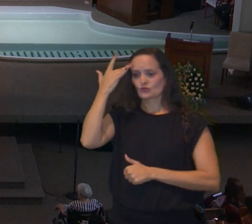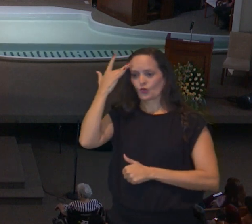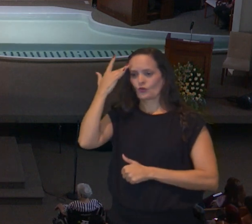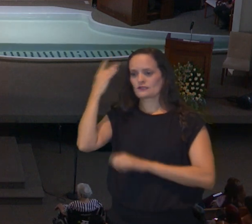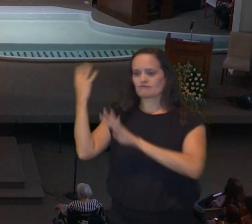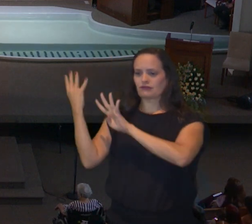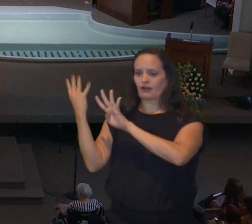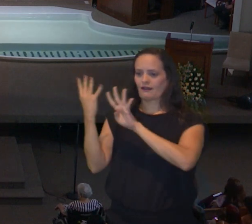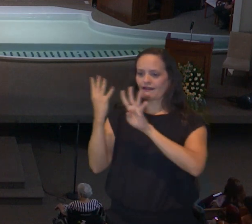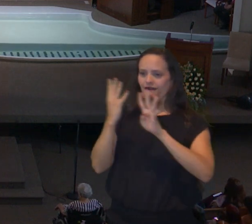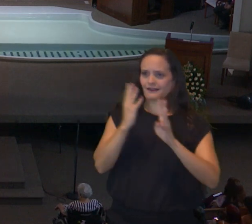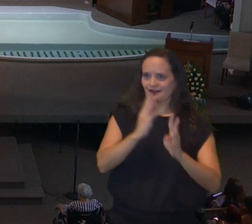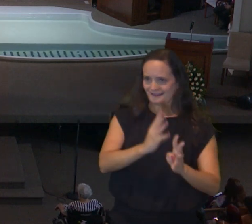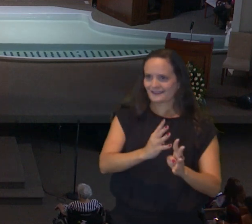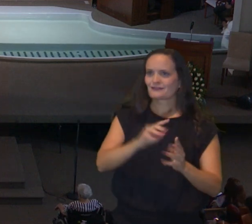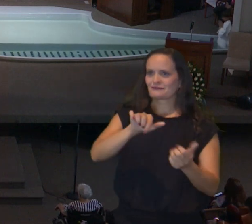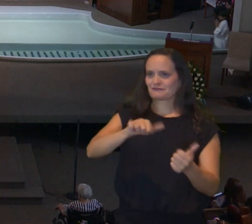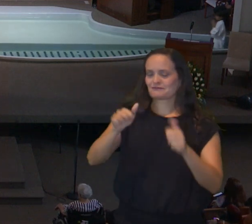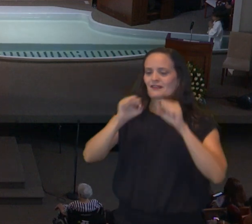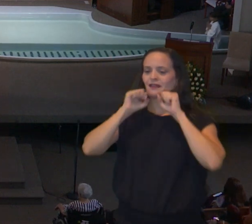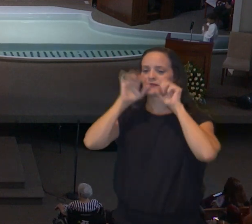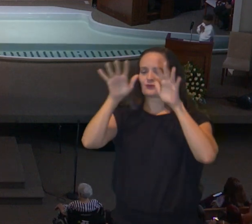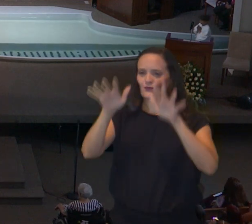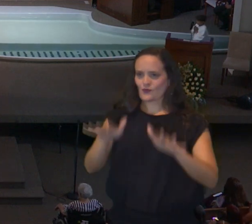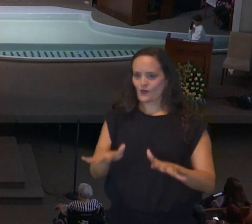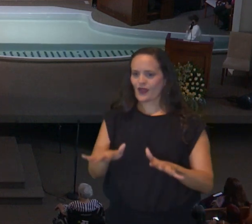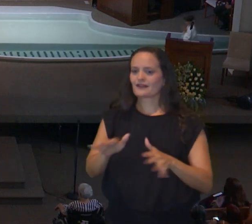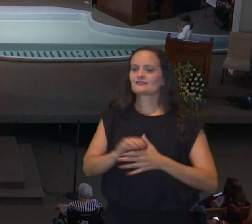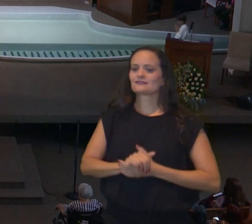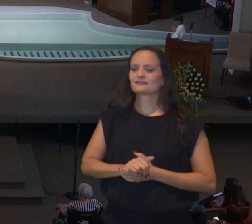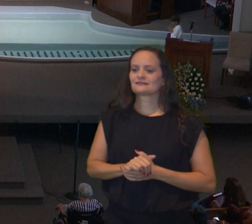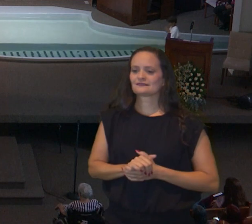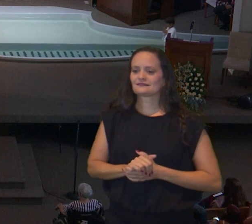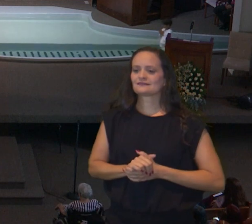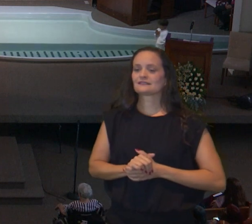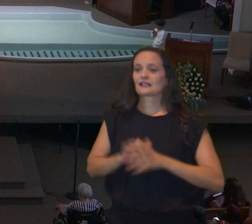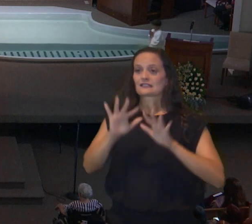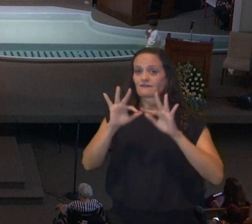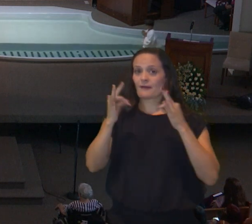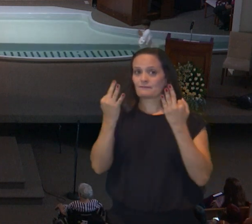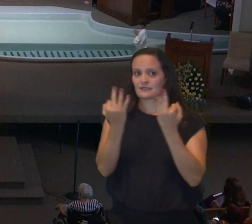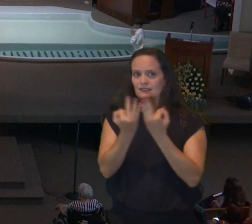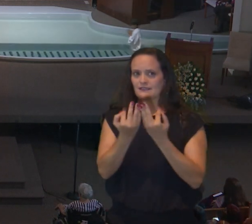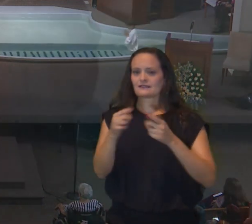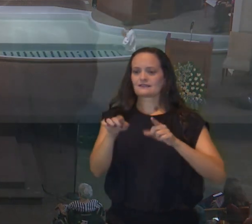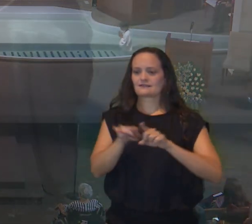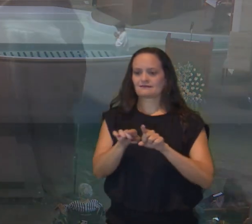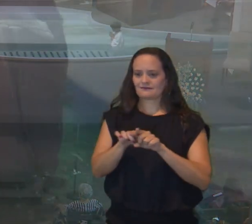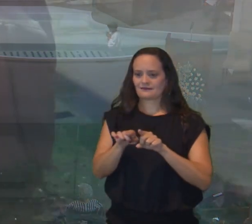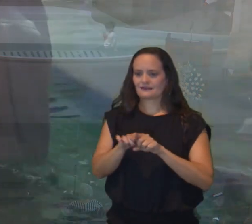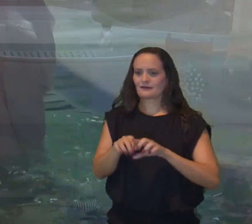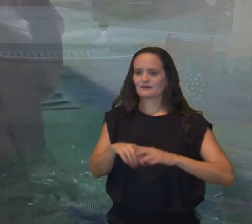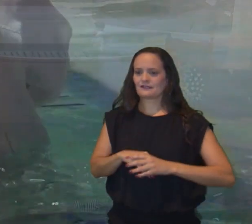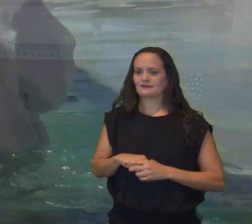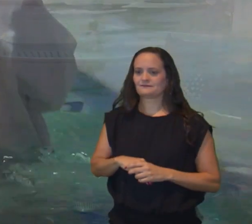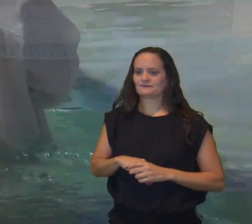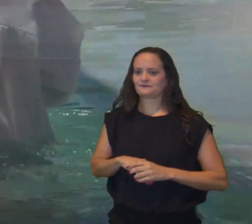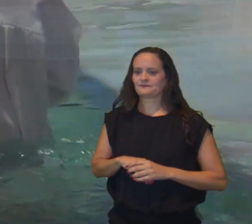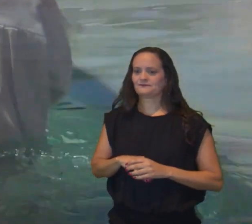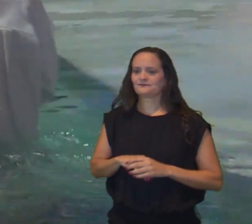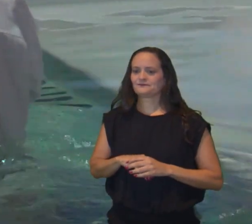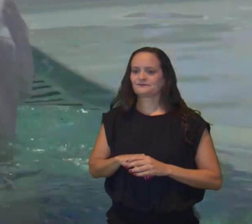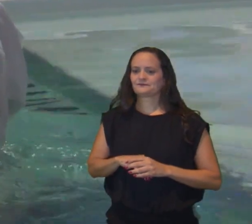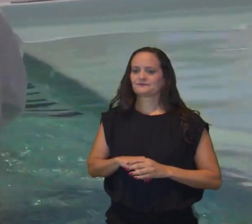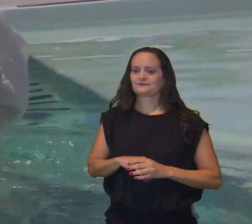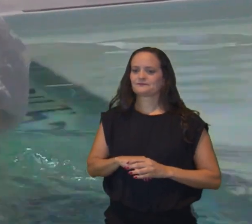estão vindo para serem abençoados, também suas famílias, por esse momento especial. Estou recebendo aqui o